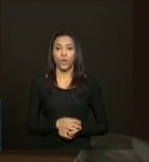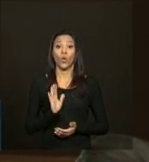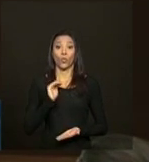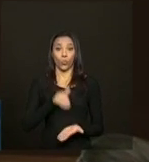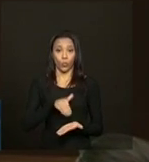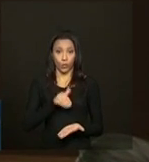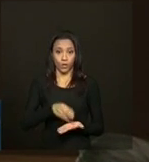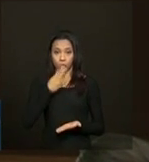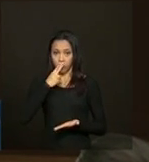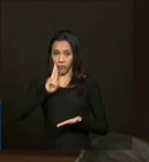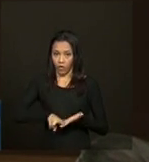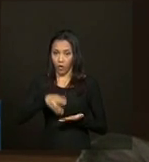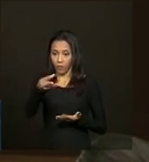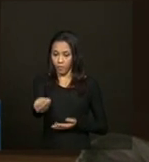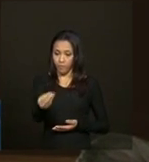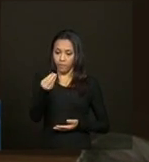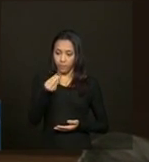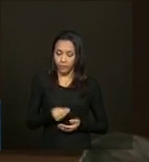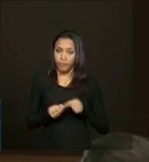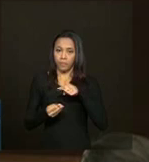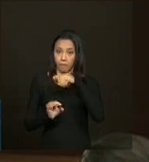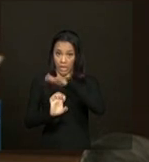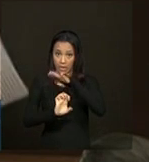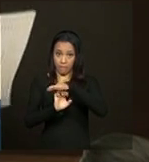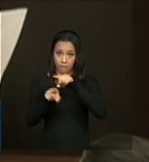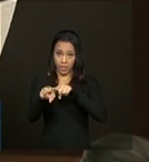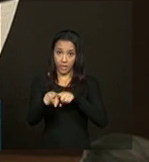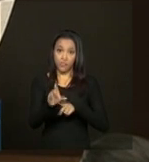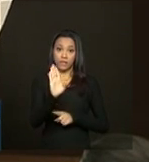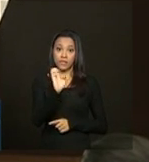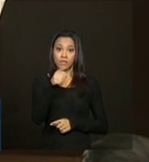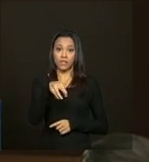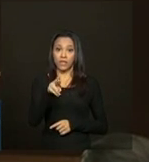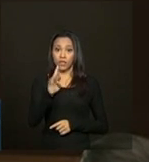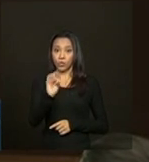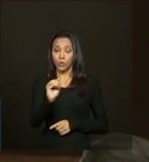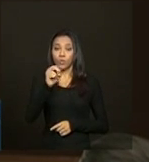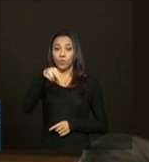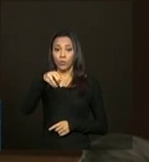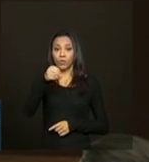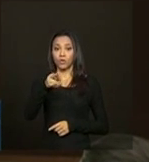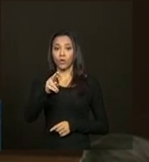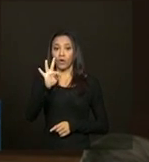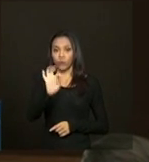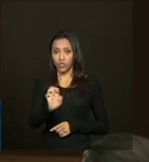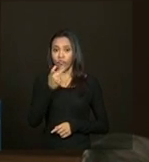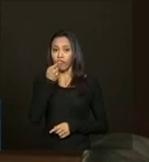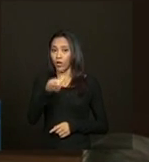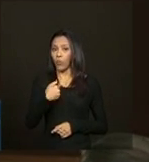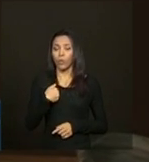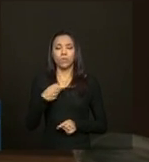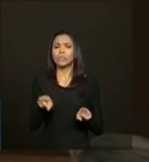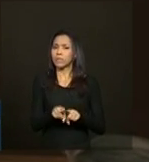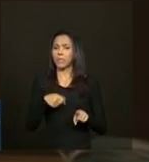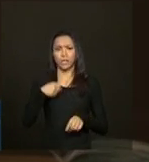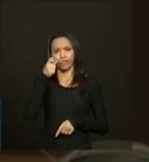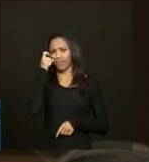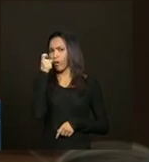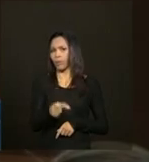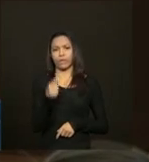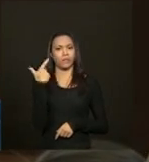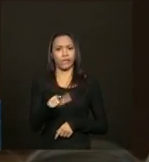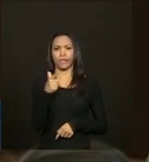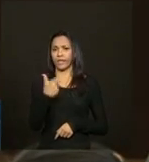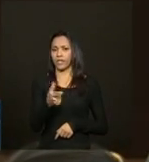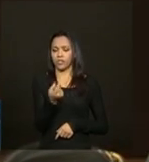Último envelope, envelope entregue pelo consórcio Centro-Norte, representado pela corretora Brasil Plural, declara que não possui interesse em apresentar a